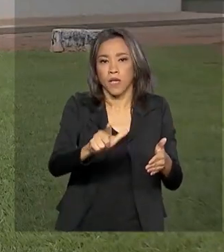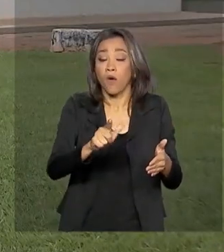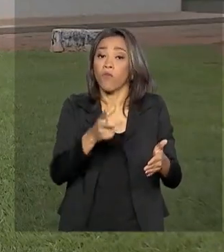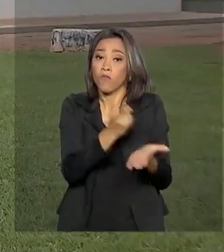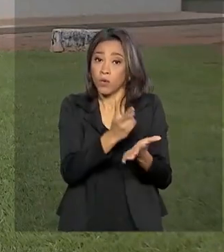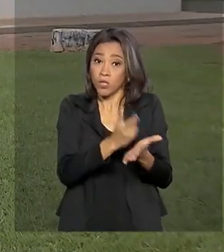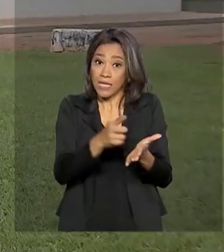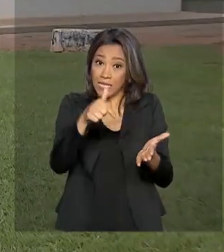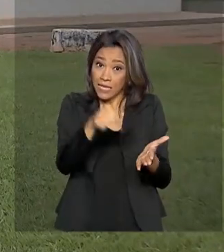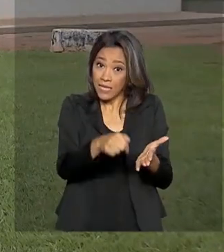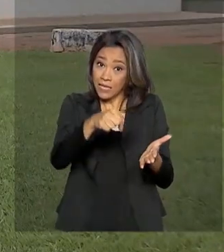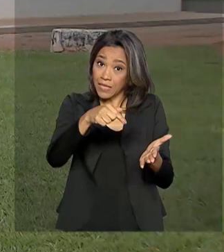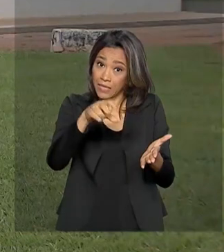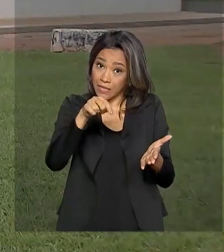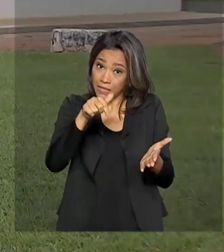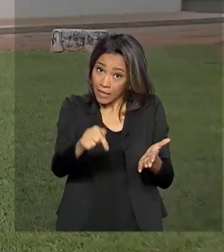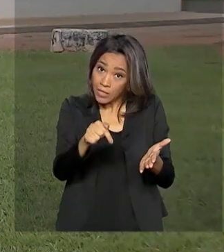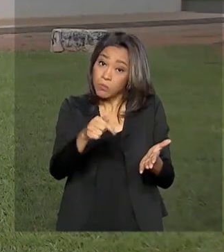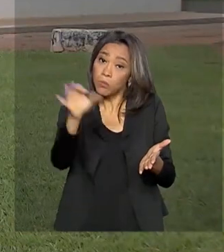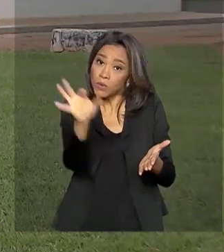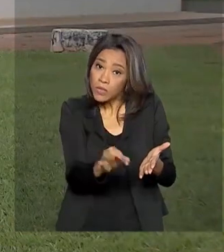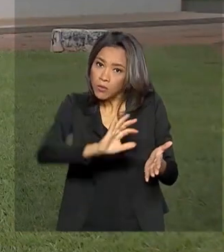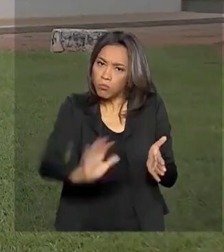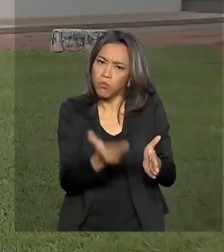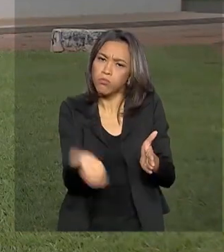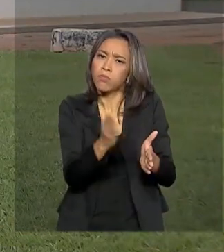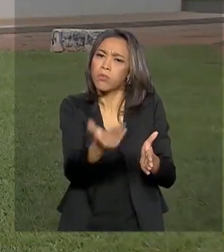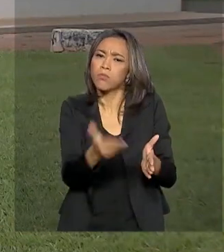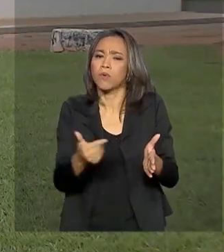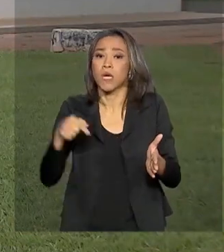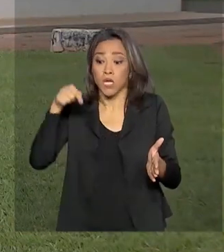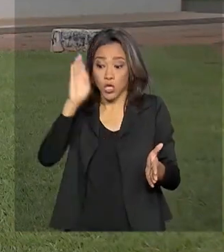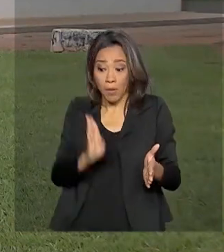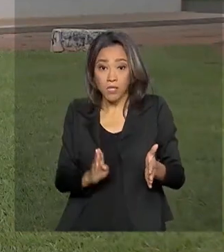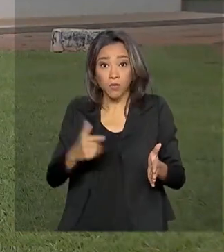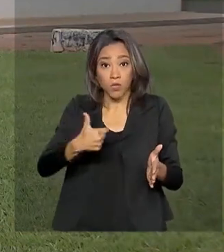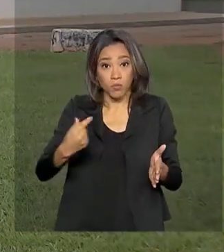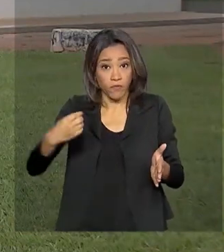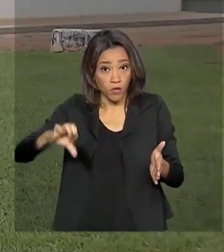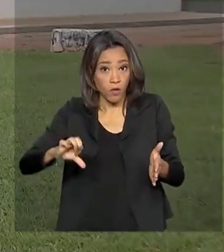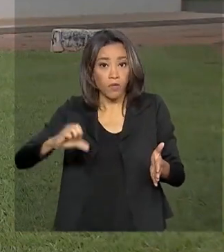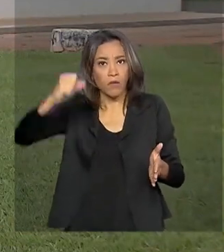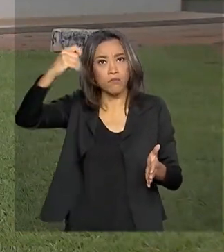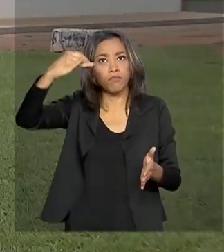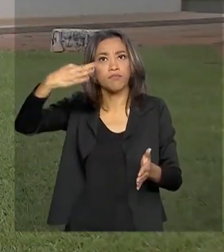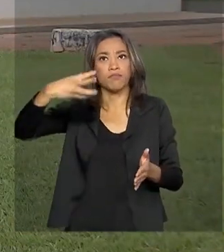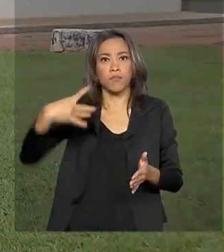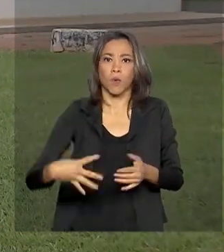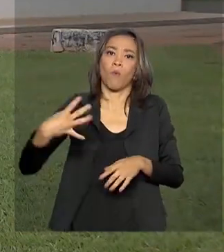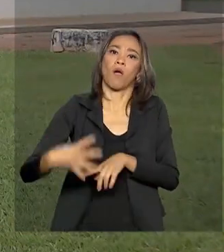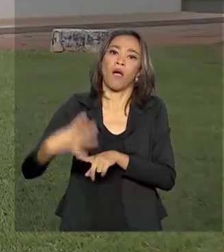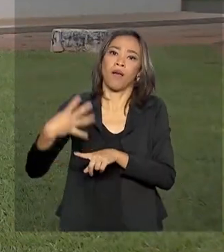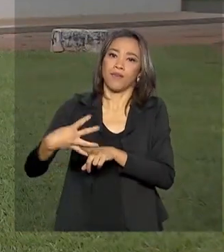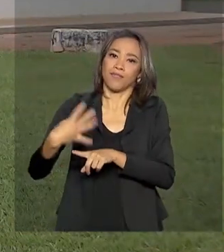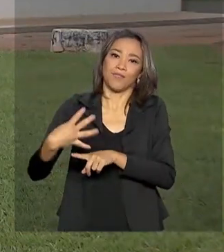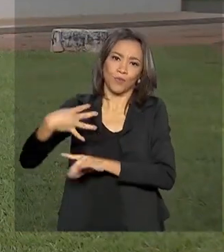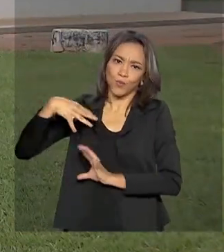da produção nacional, colocando o Brasil em 2029 em quarto lugar na produção mundial de petróleo.